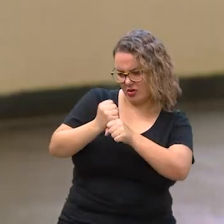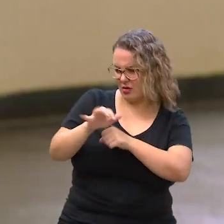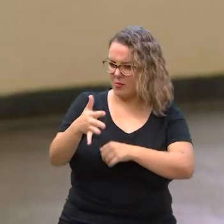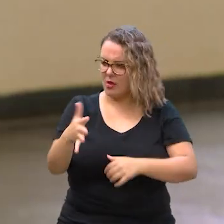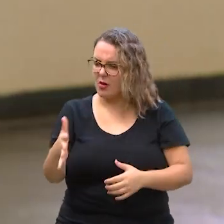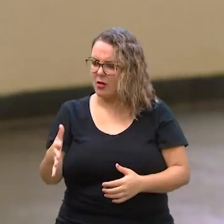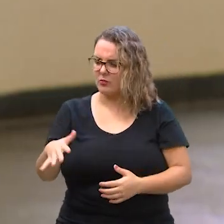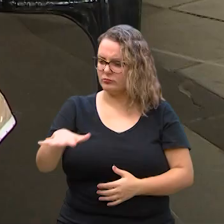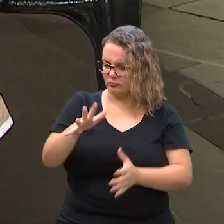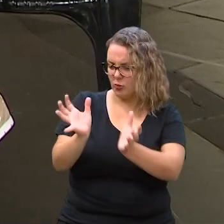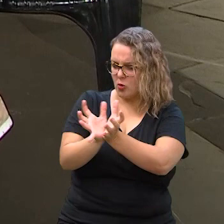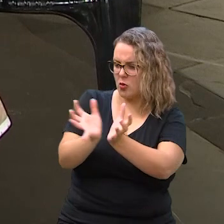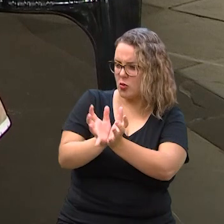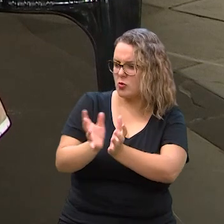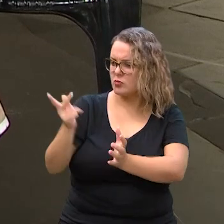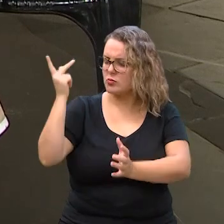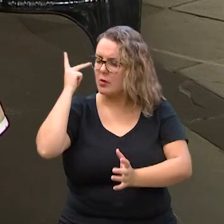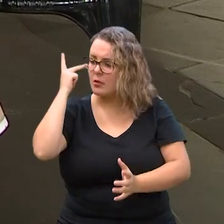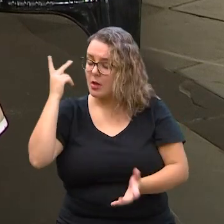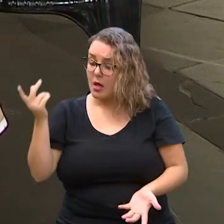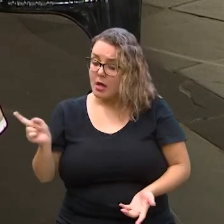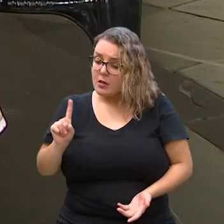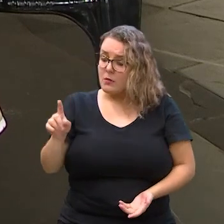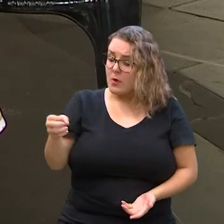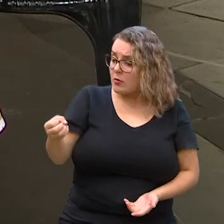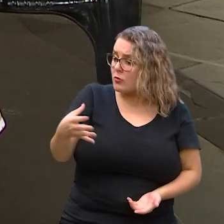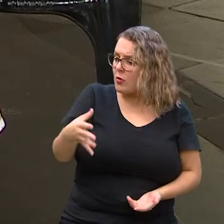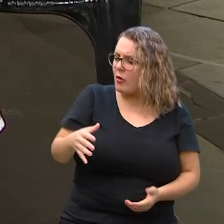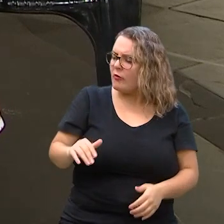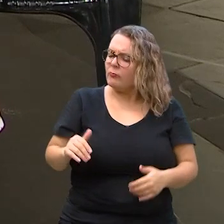Então assim, não é algo novo, mas eu